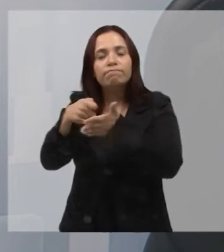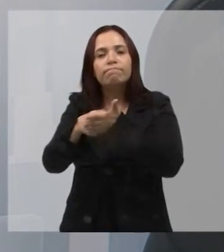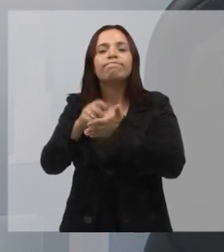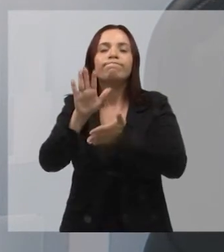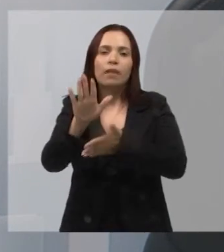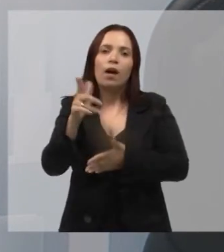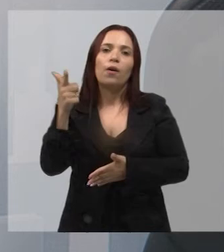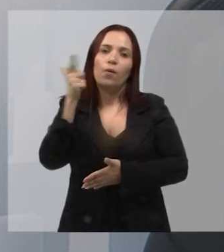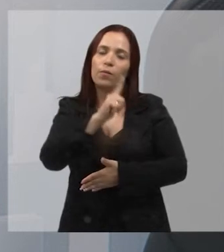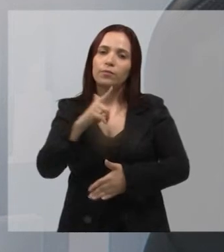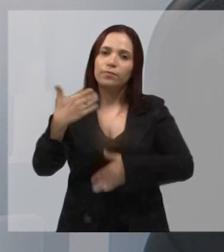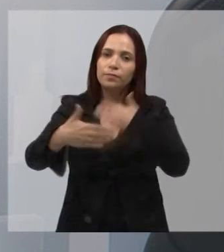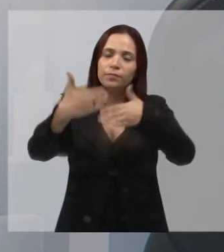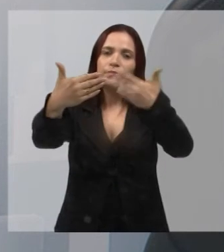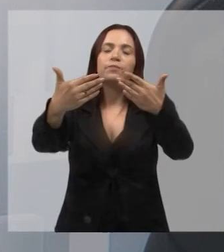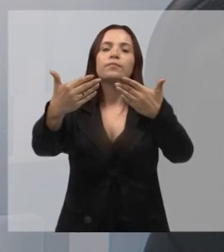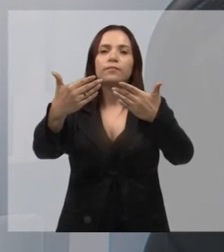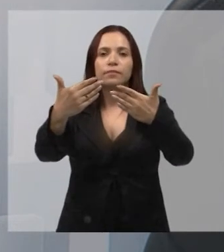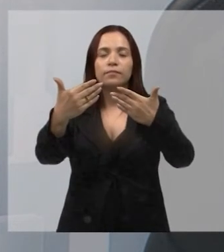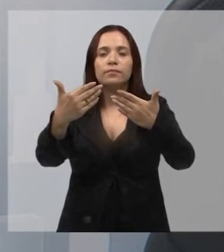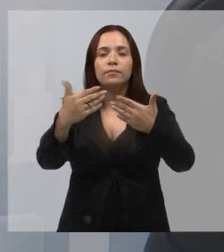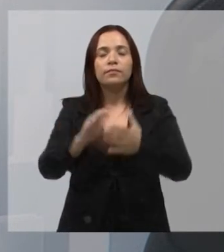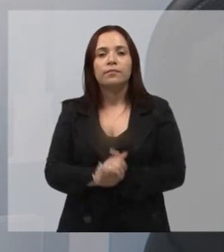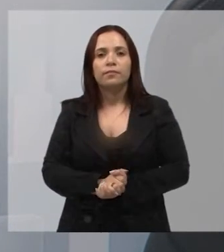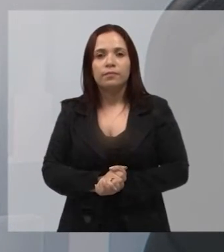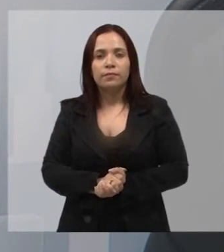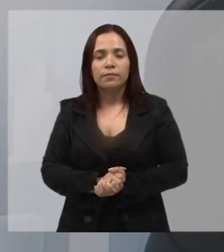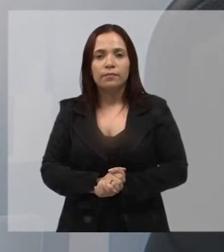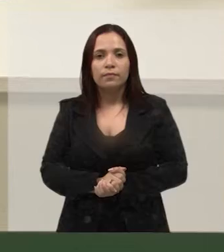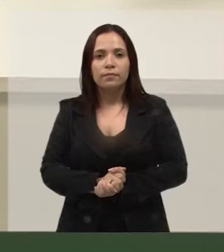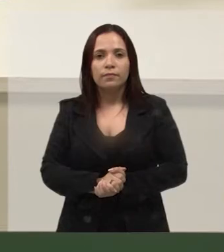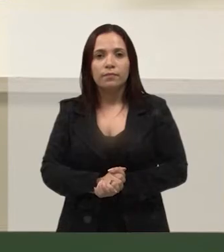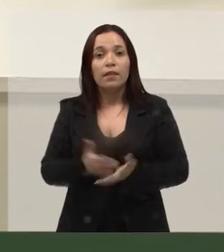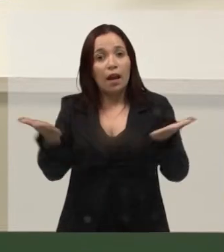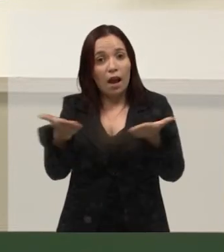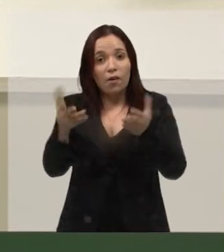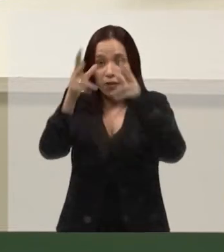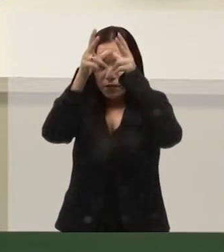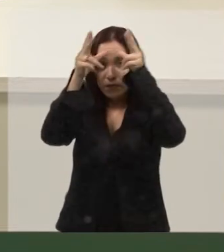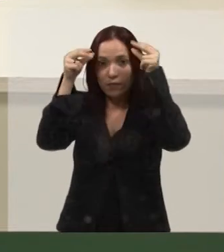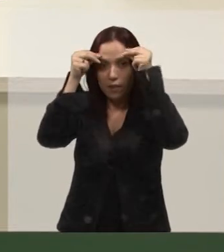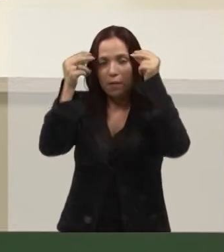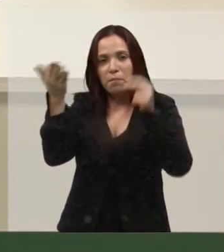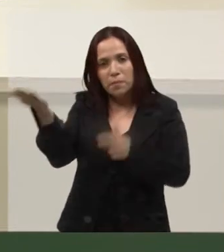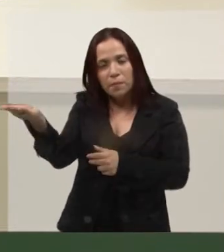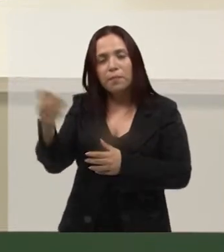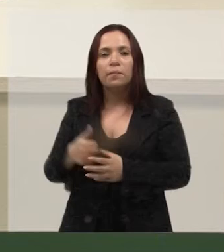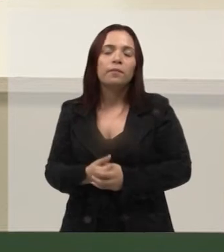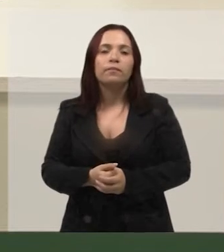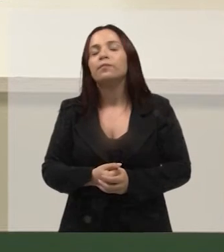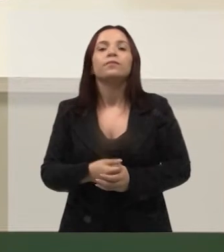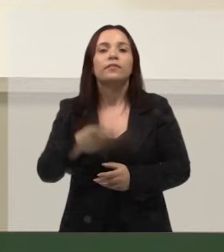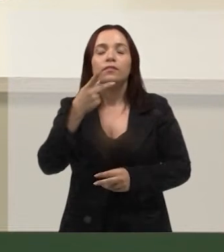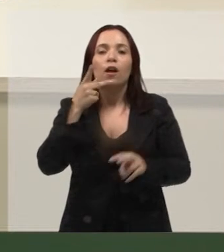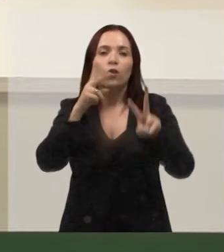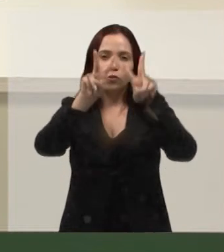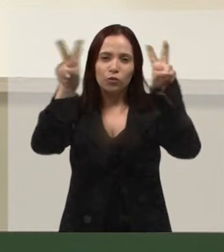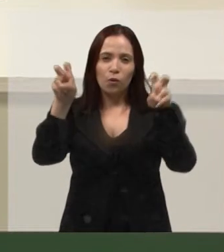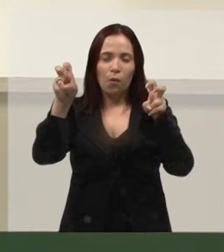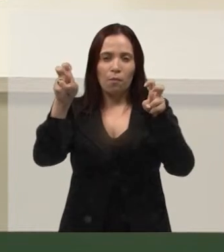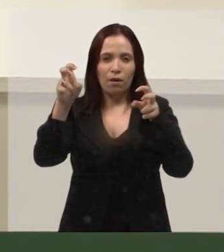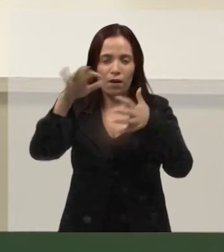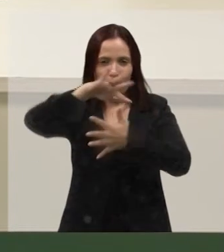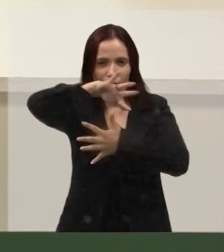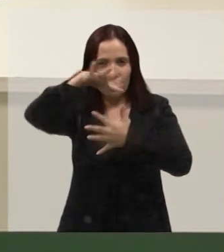aí, vencendo na vida. Por falar nessa questão... Enfermeira agora, né? Vamos falar na questão das Libras, o Luiz está